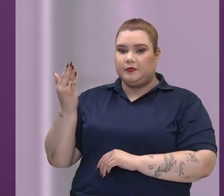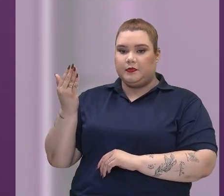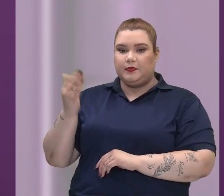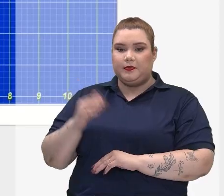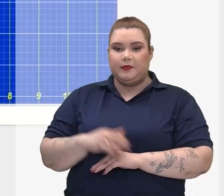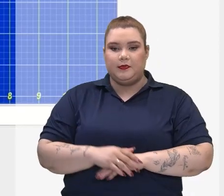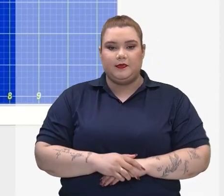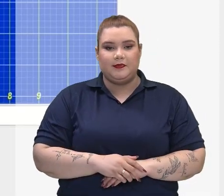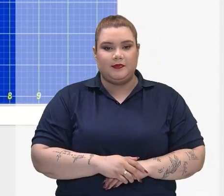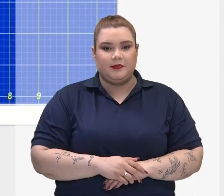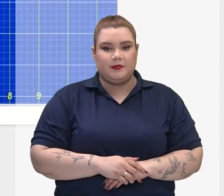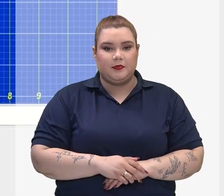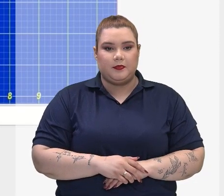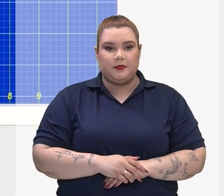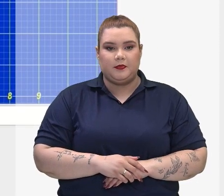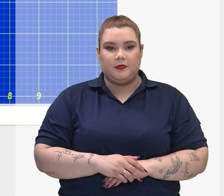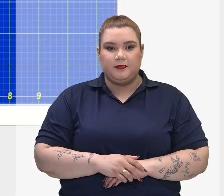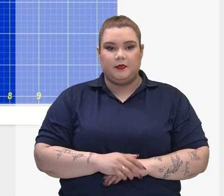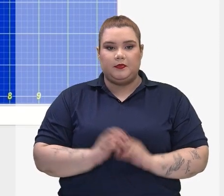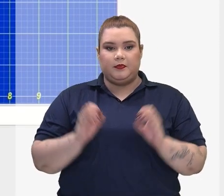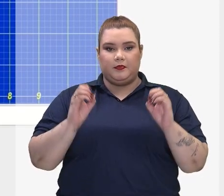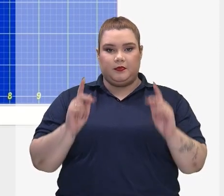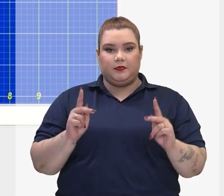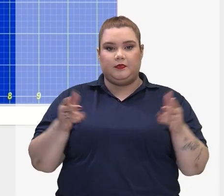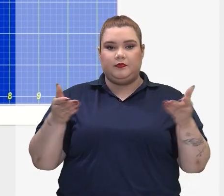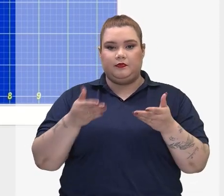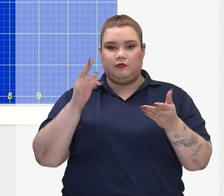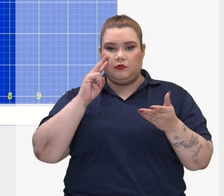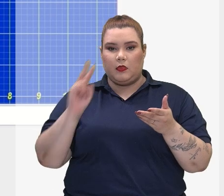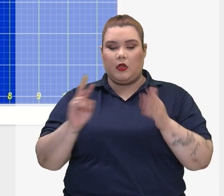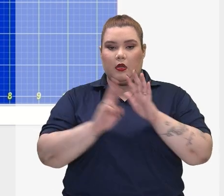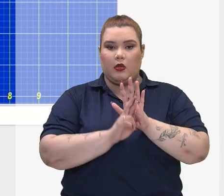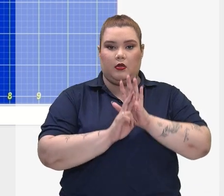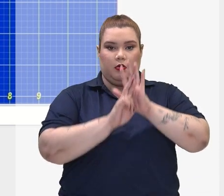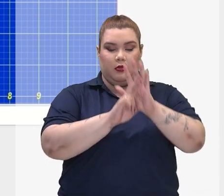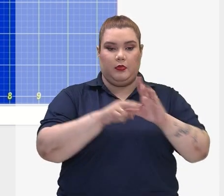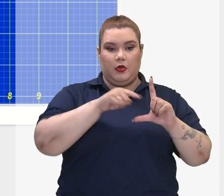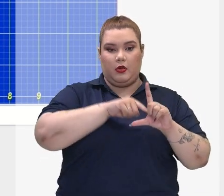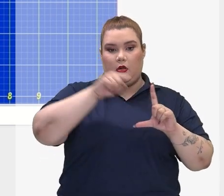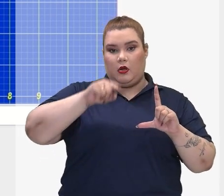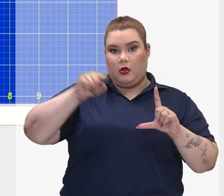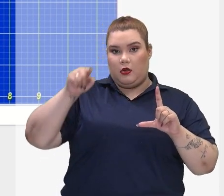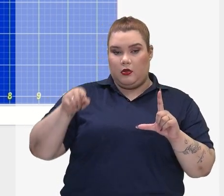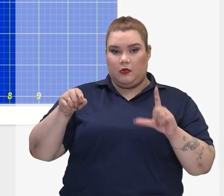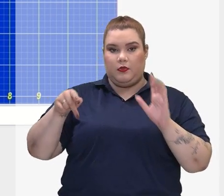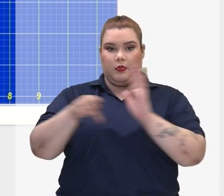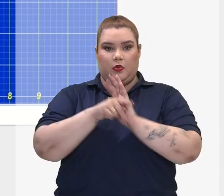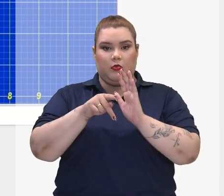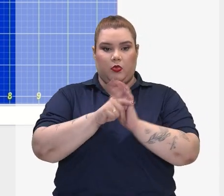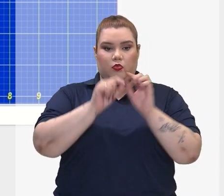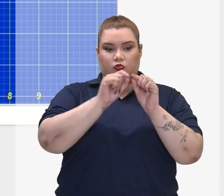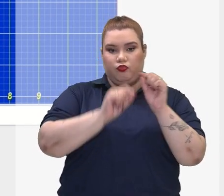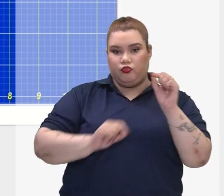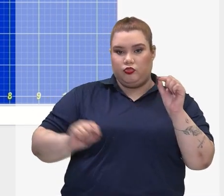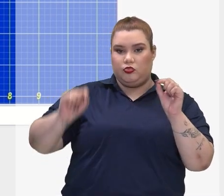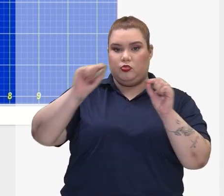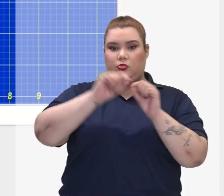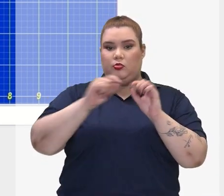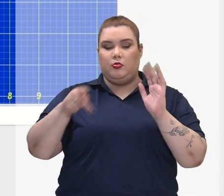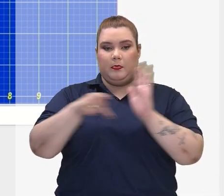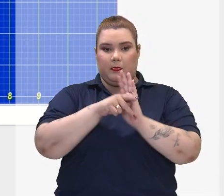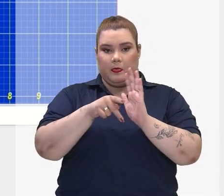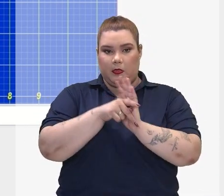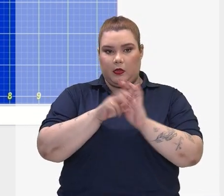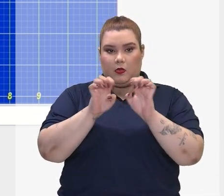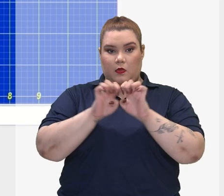GeoGebra. Muito bem. Então, vimos agora há pouco a representação gráfica de uma circunferência dada na sua, né,